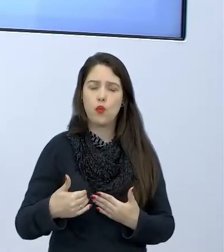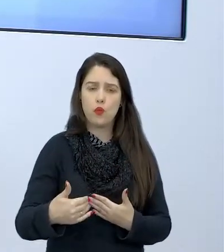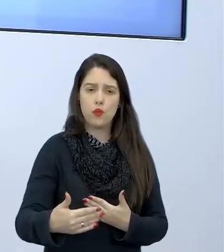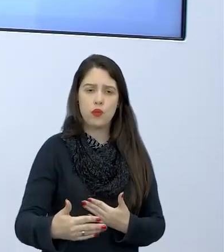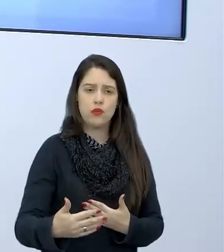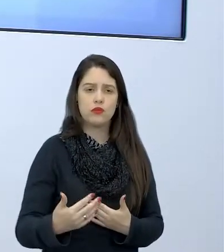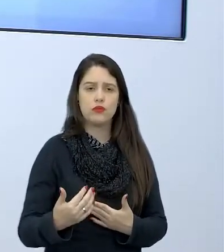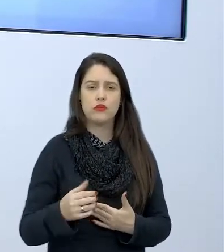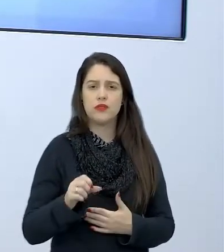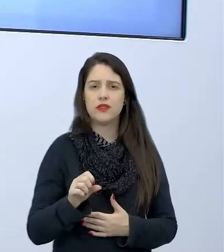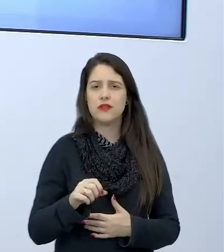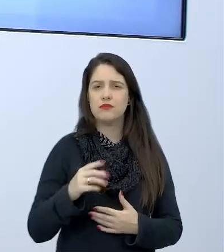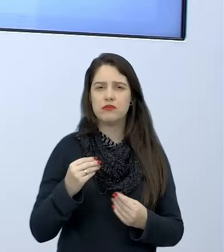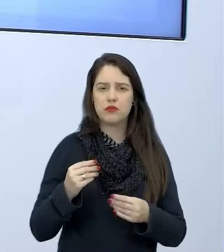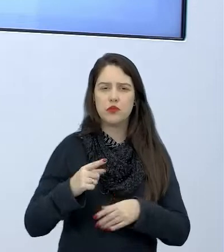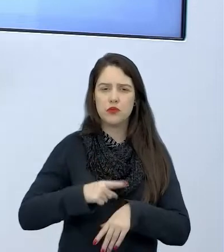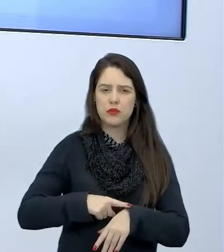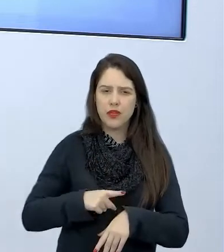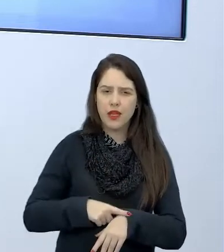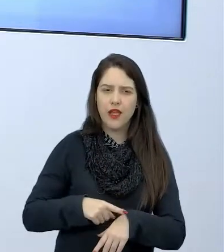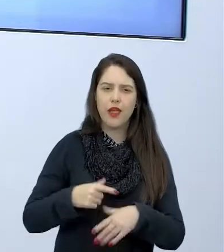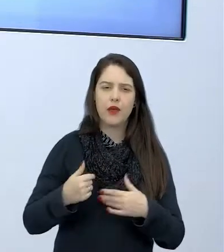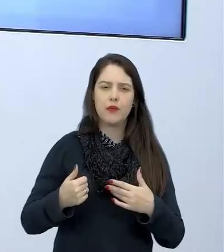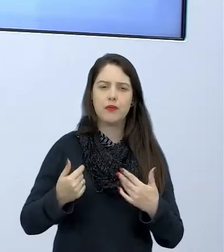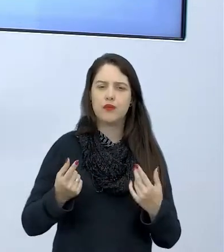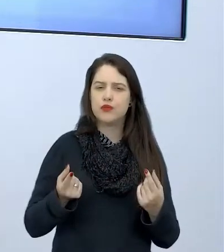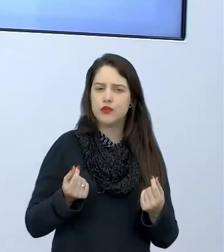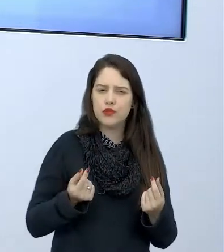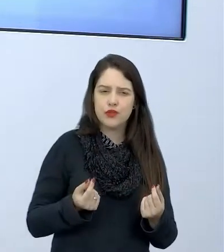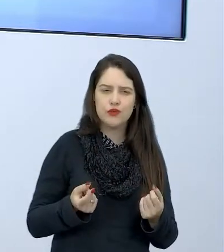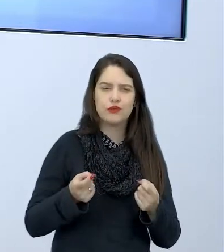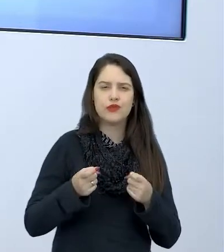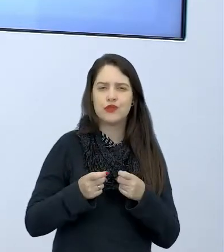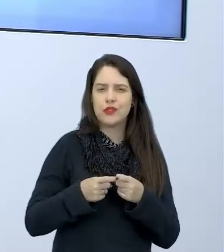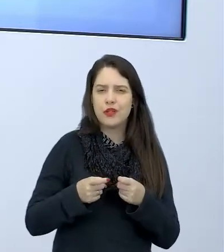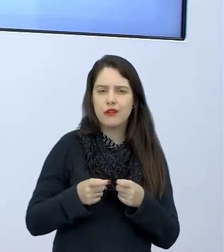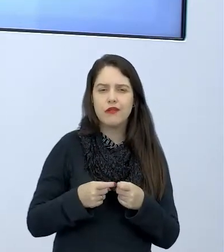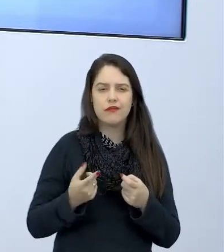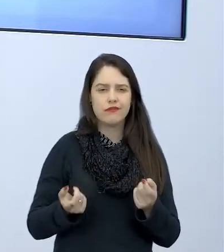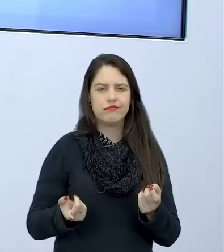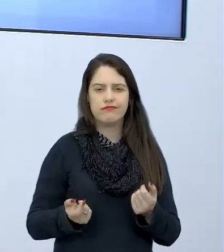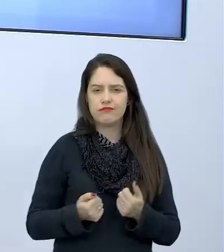na Síria, muitos deles eram, sei lá, engenheiros, médicos,